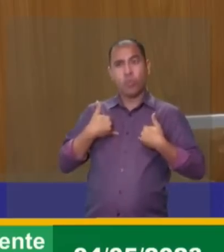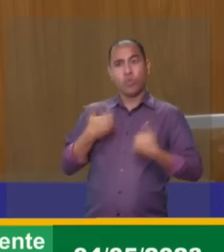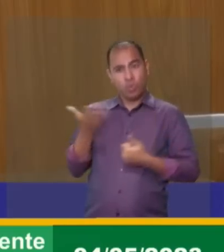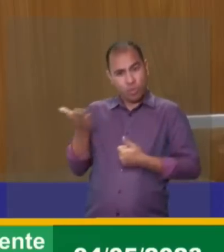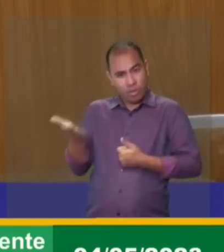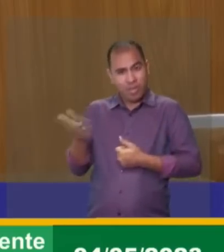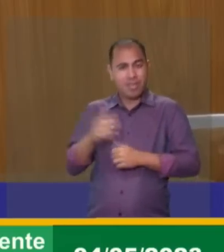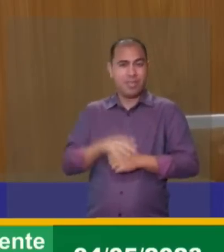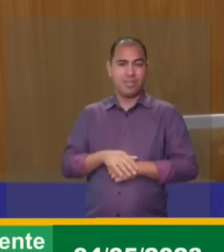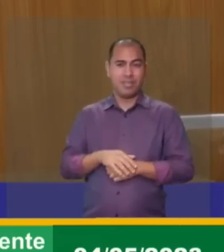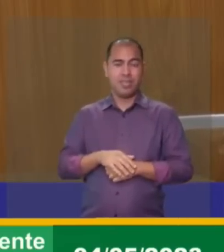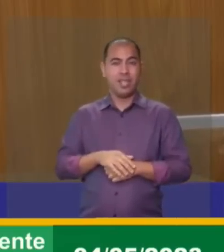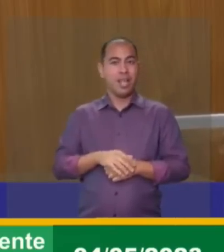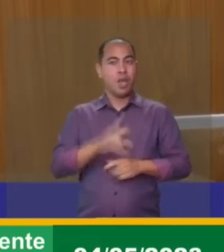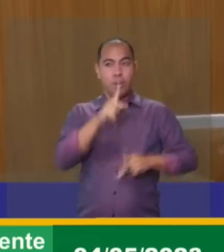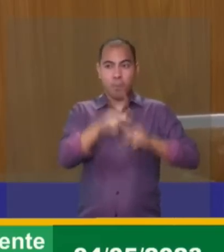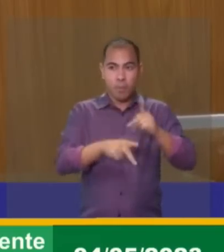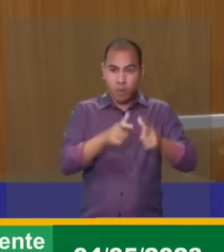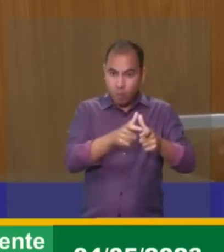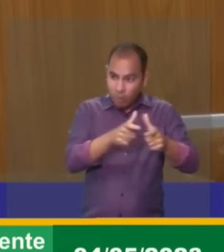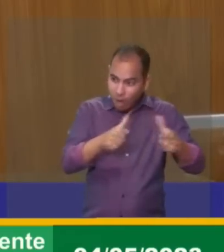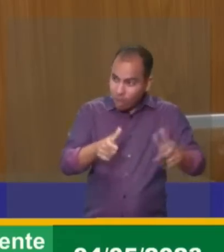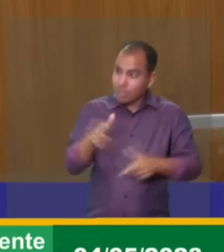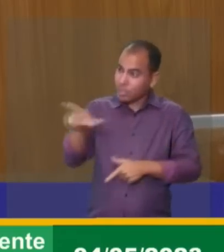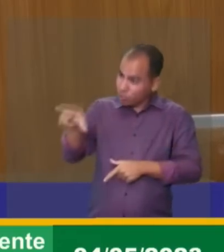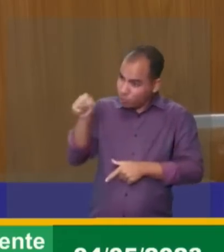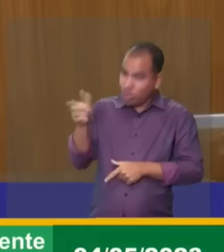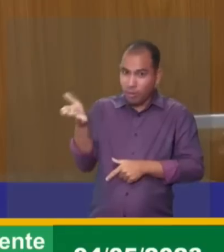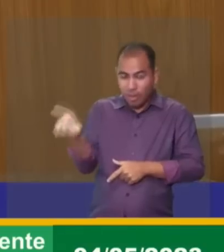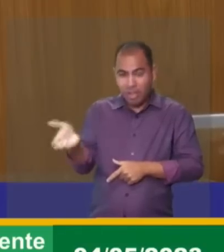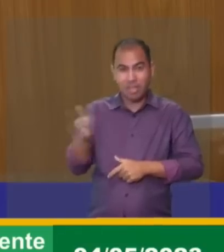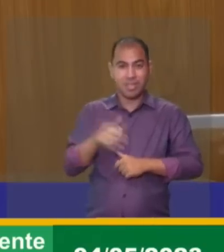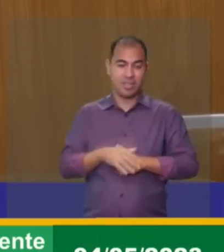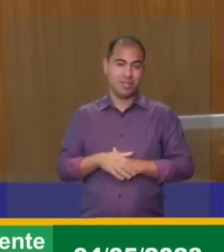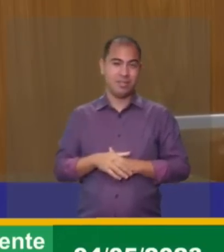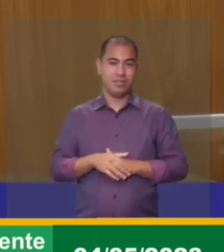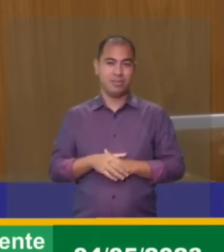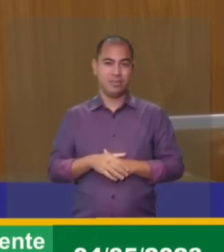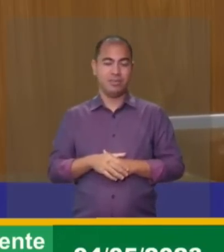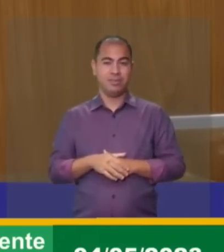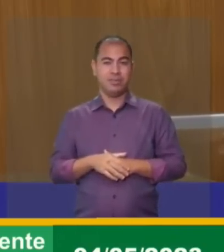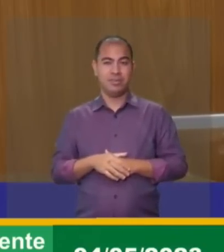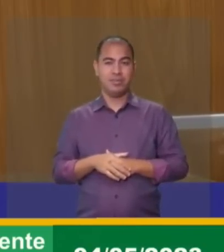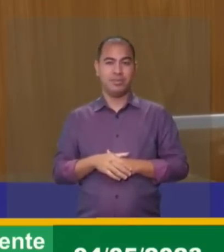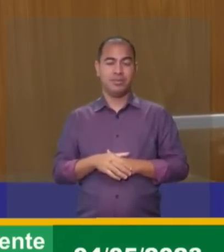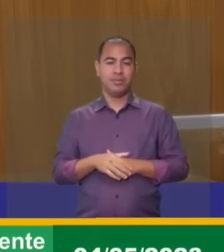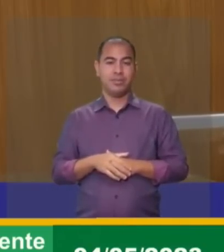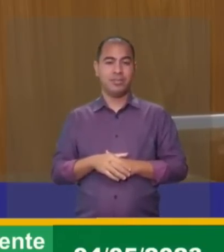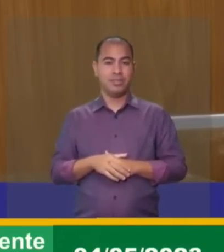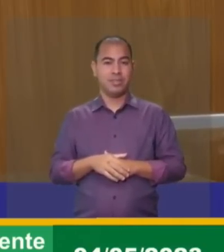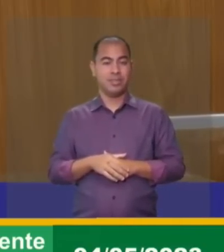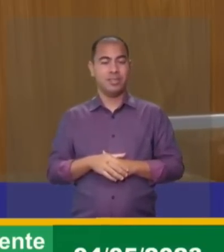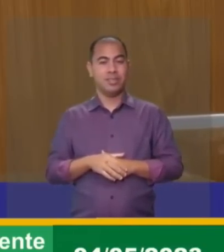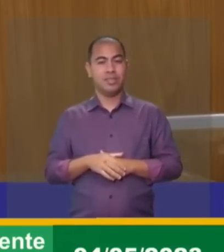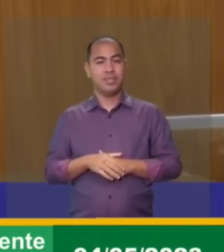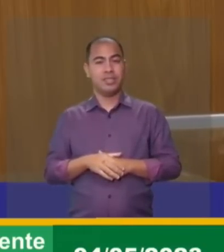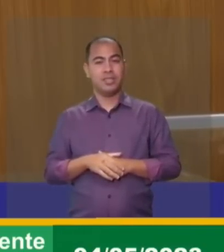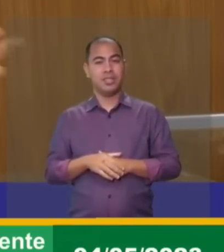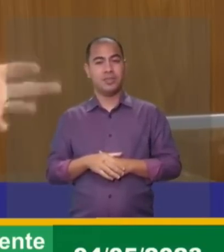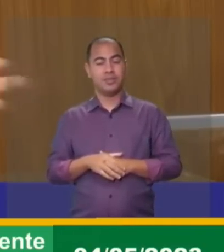maioria da população brasileira e a incompetência do líder